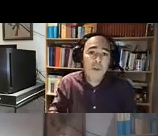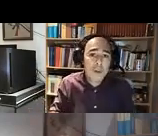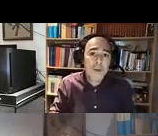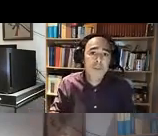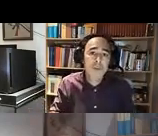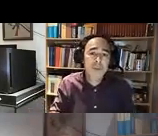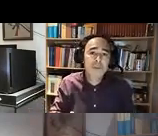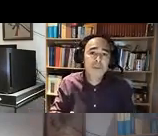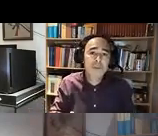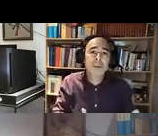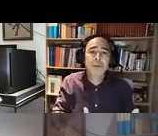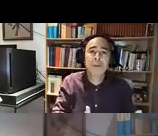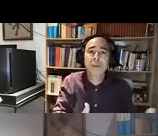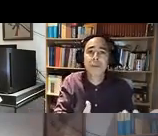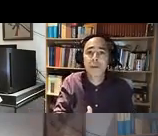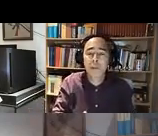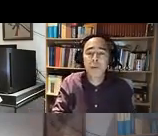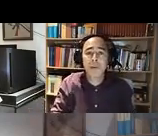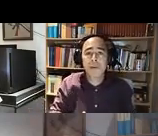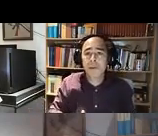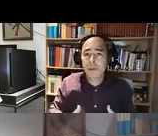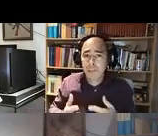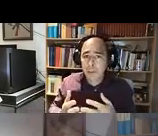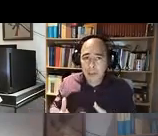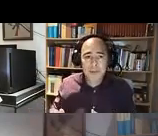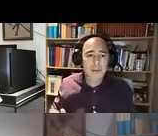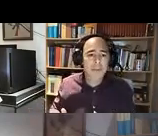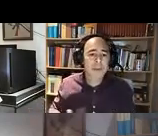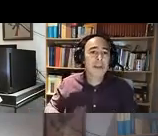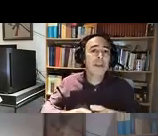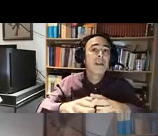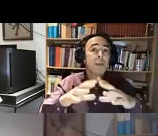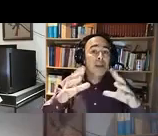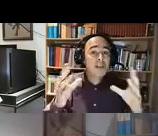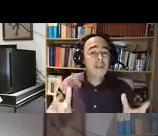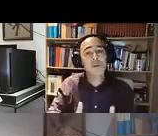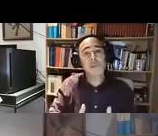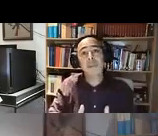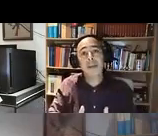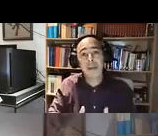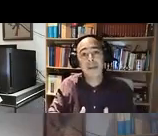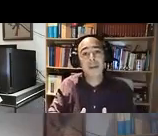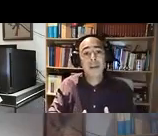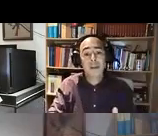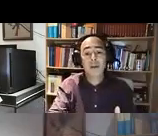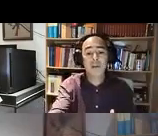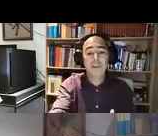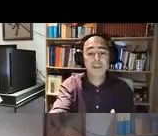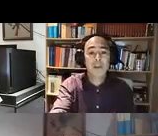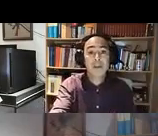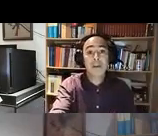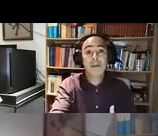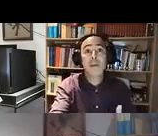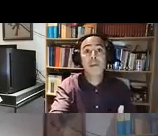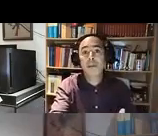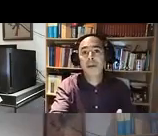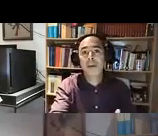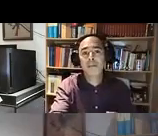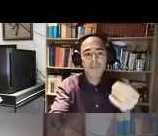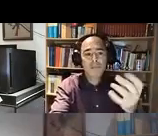comandante elas foram mesmo porque se faz a mente quando nós temos Alguns irmãos nós precisamos sempre e comece a formar uma rede e obviamente